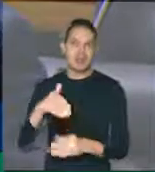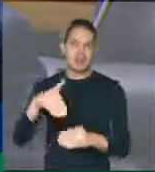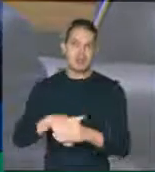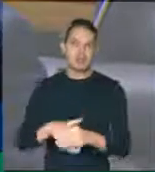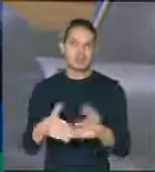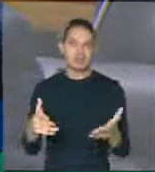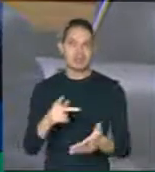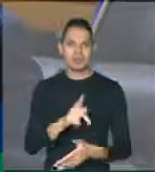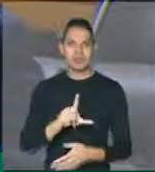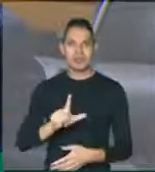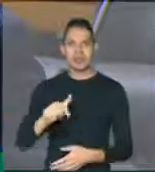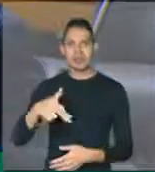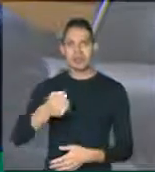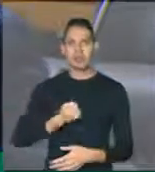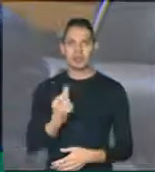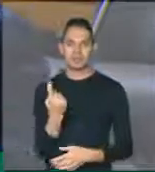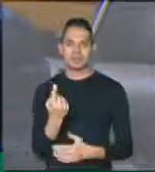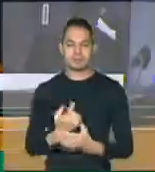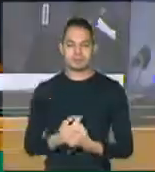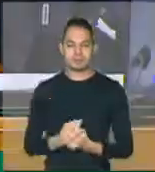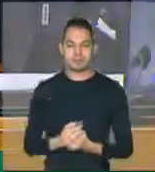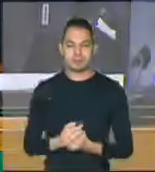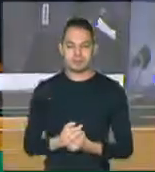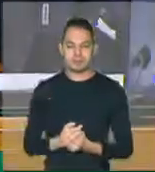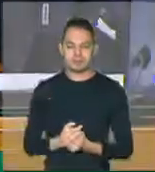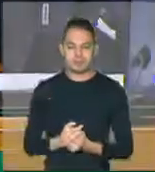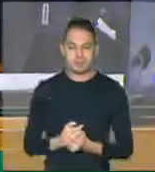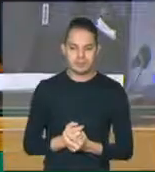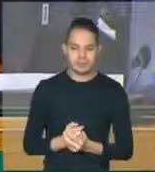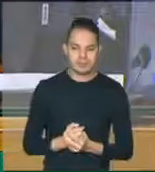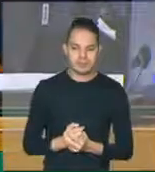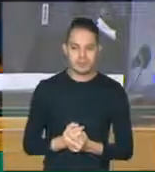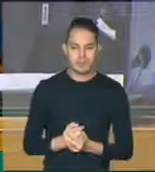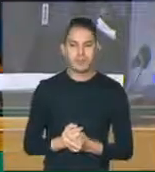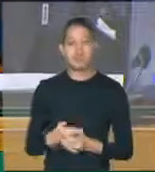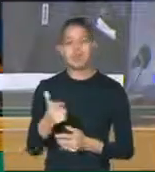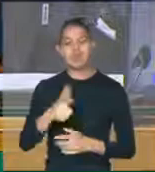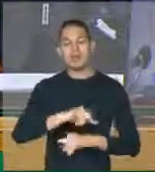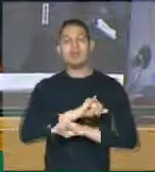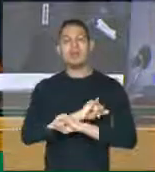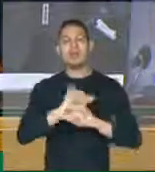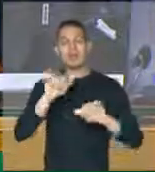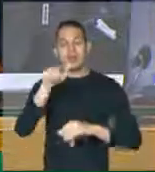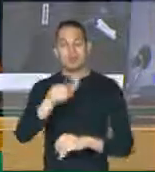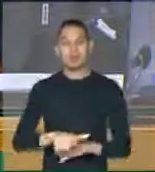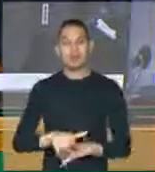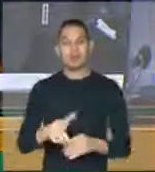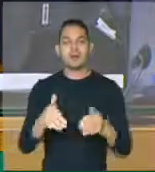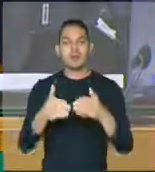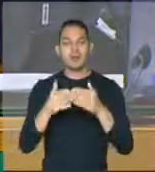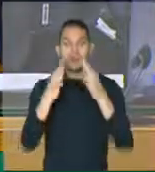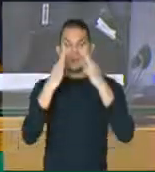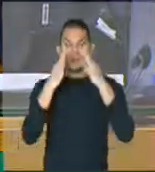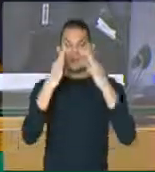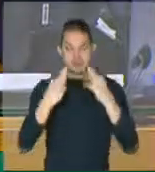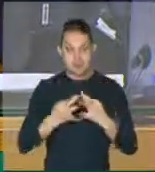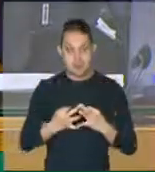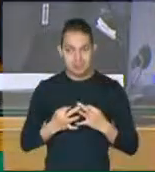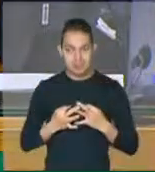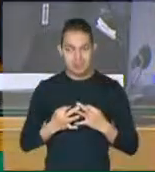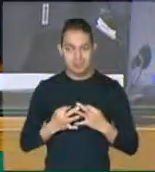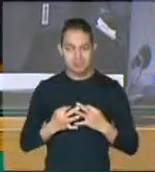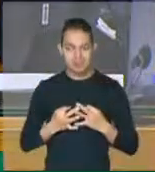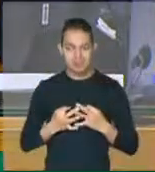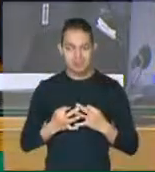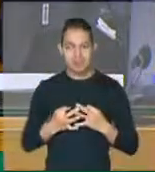pauta. Obrigado, só presidente. Aproveitar, líder Paulo, para reiterar e peço a atenção a